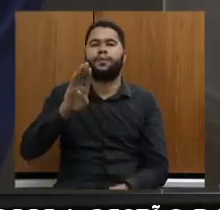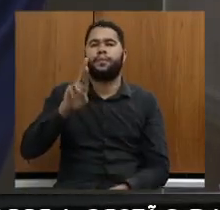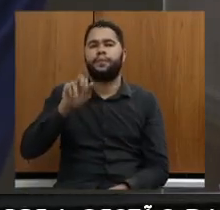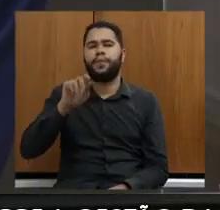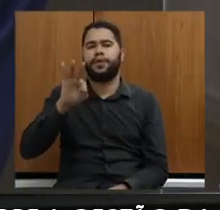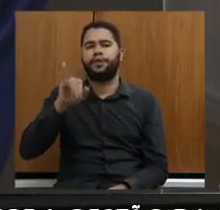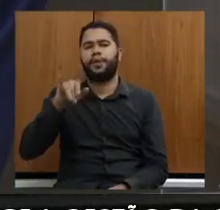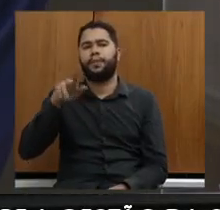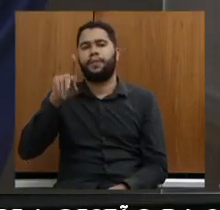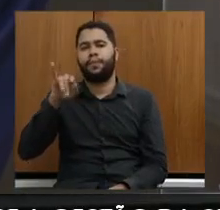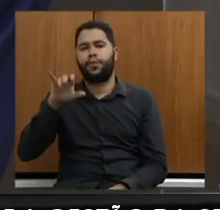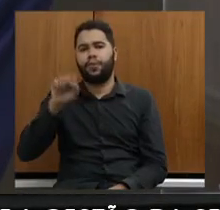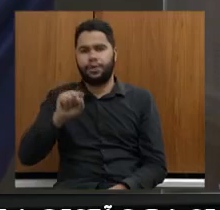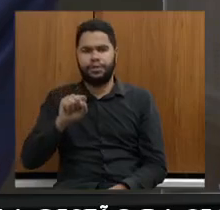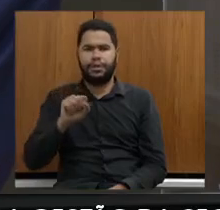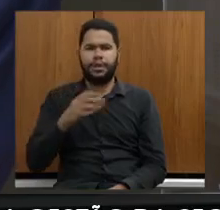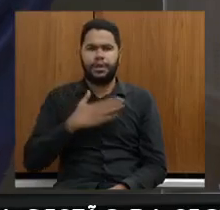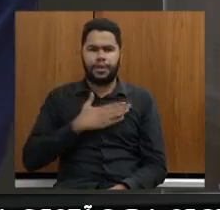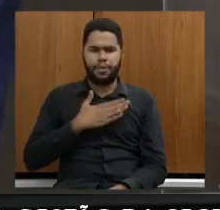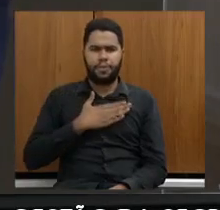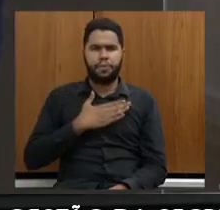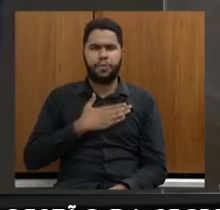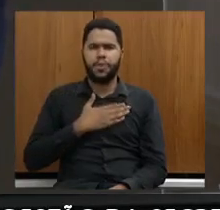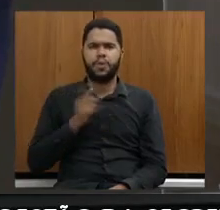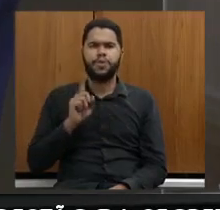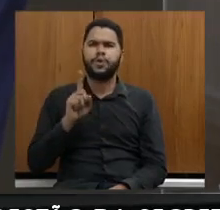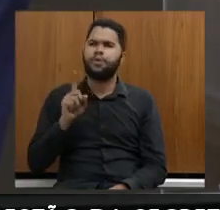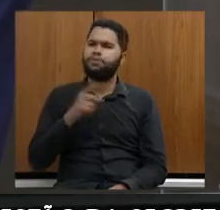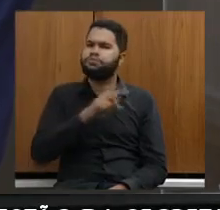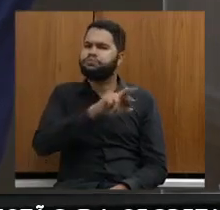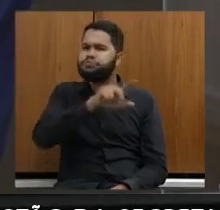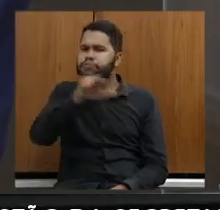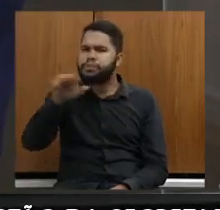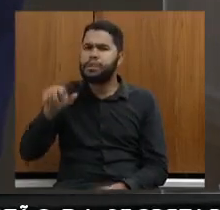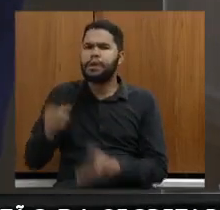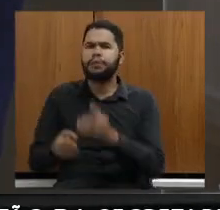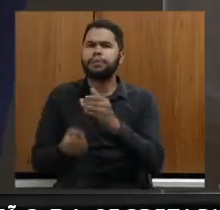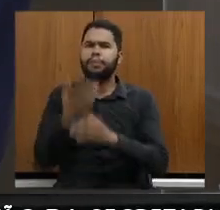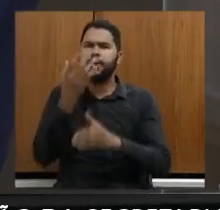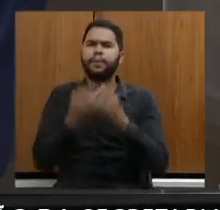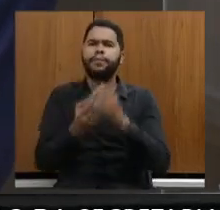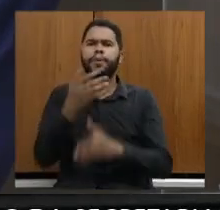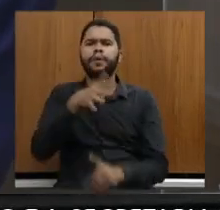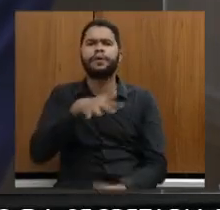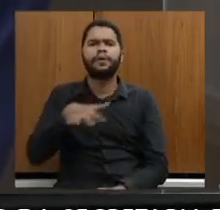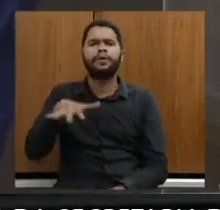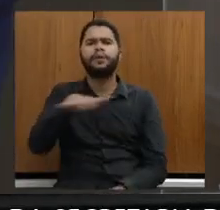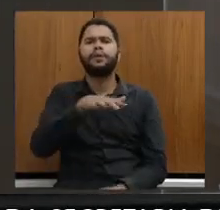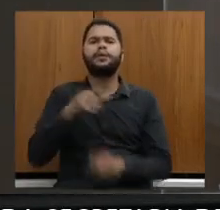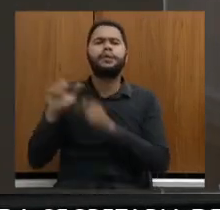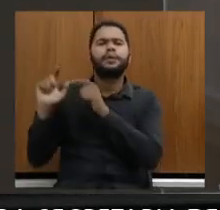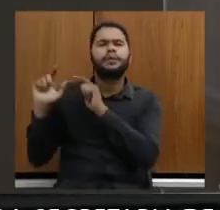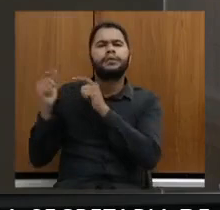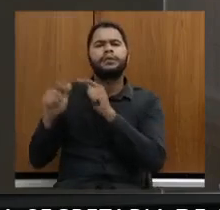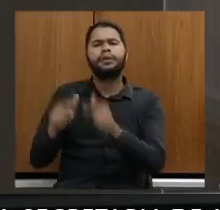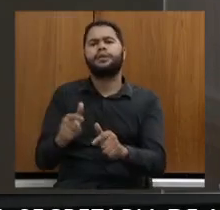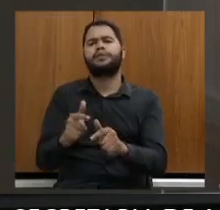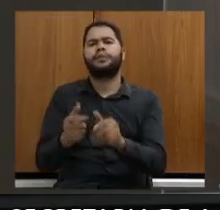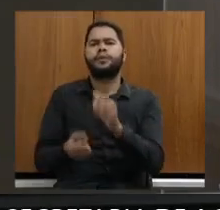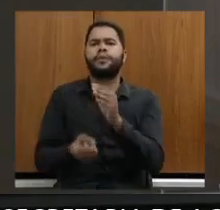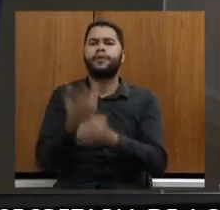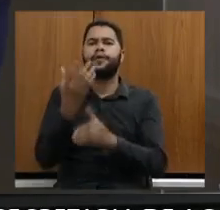levantou a questão seguinte não é só meu caso não são vários produtores que lá na nossa região tem uma tradição os produtores